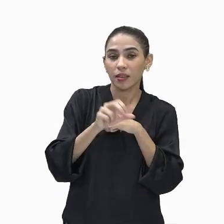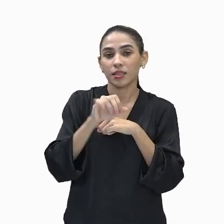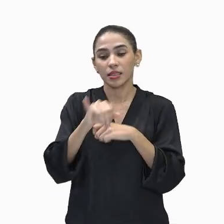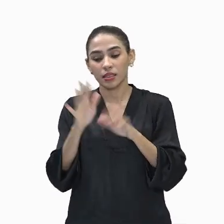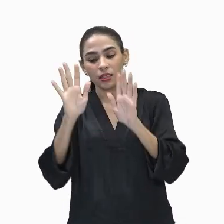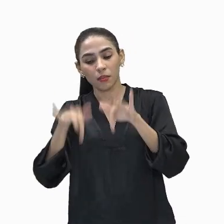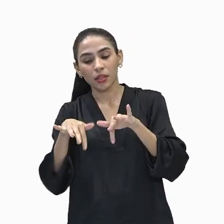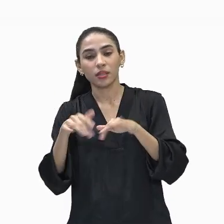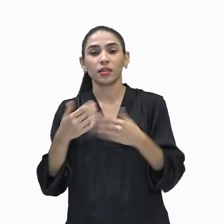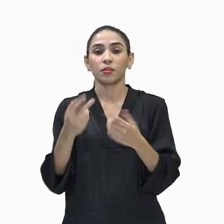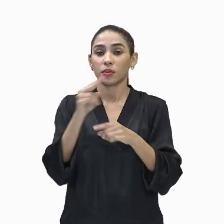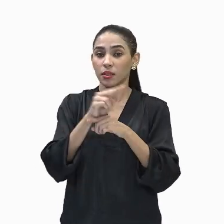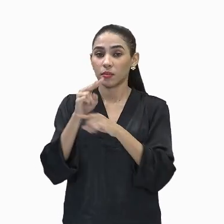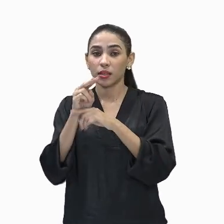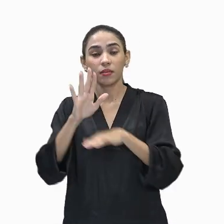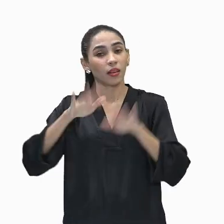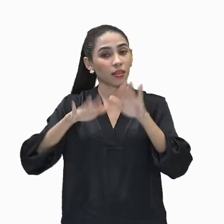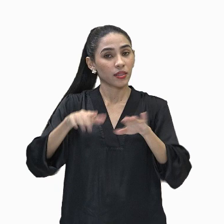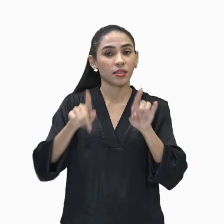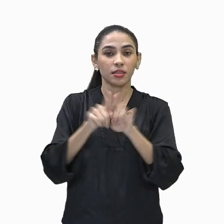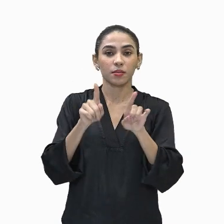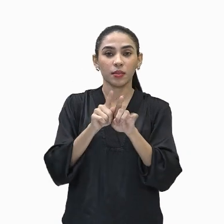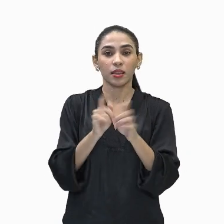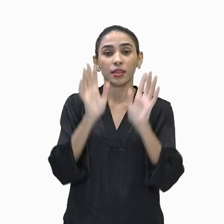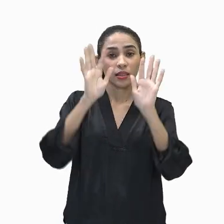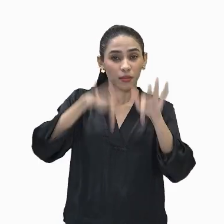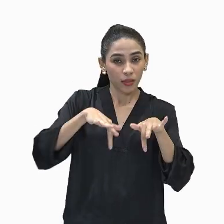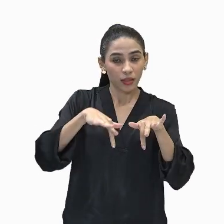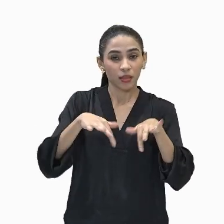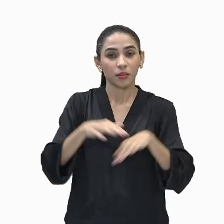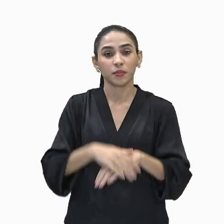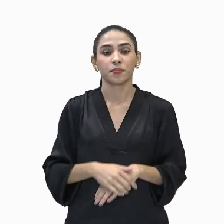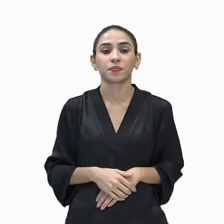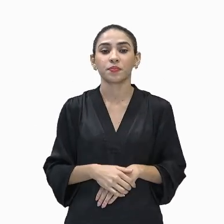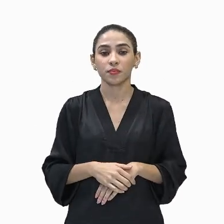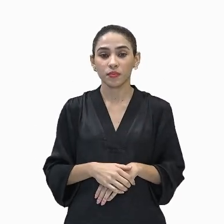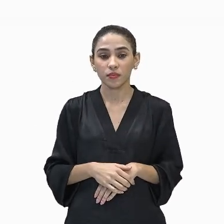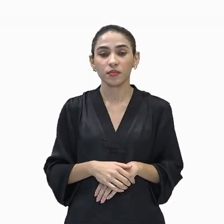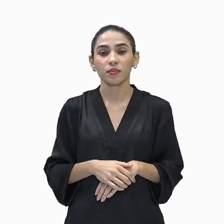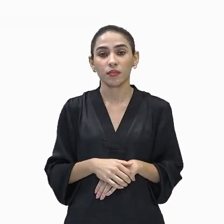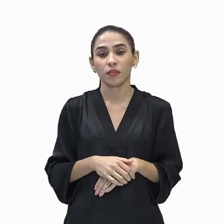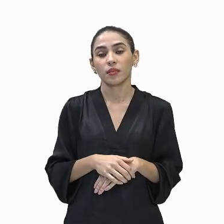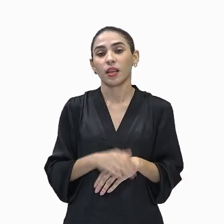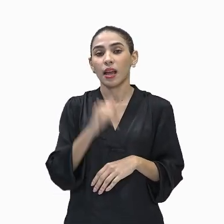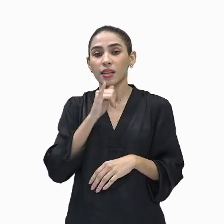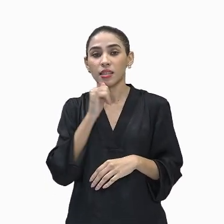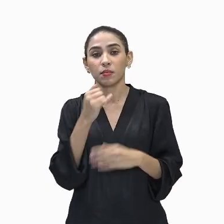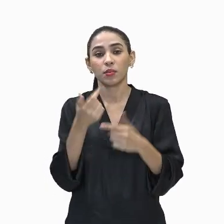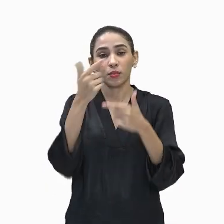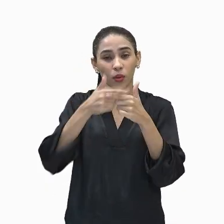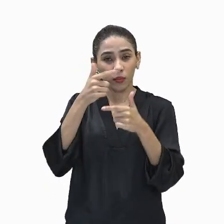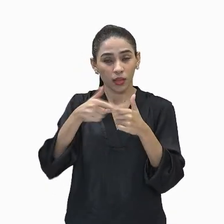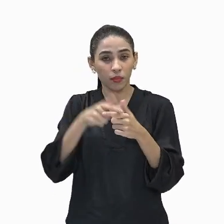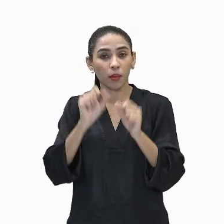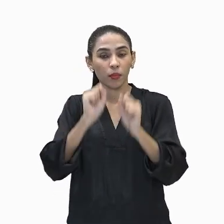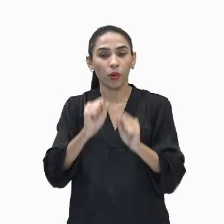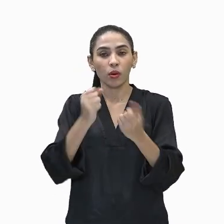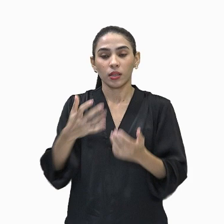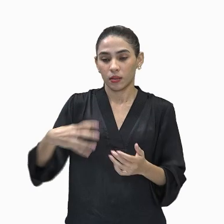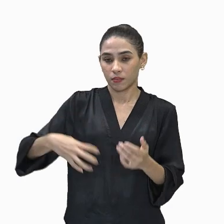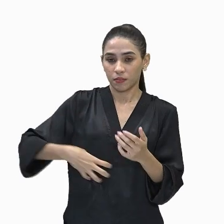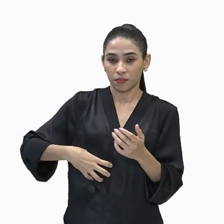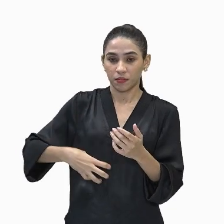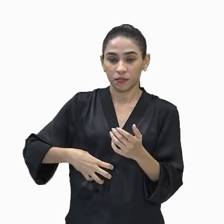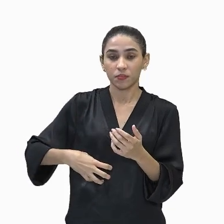termina o tratamento, e muitas vezes até terminando o tratamento, os cistos desse protozoário podem ficar instalados no fígado